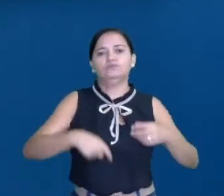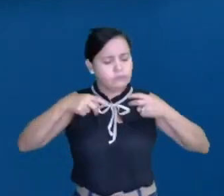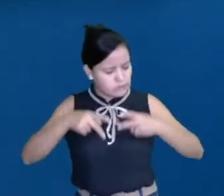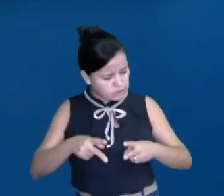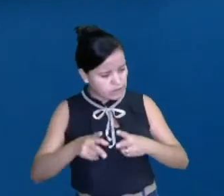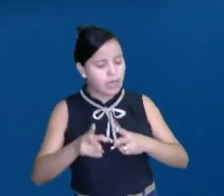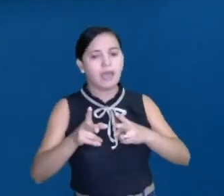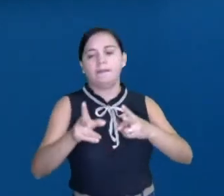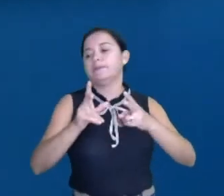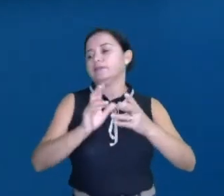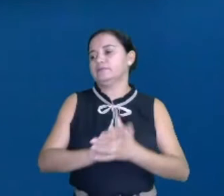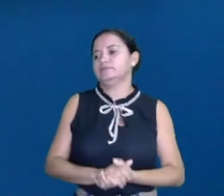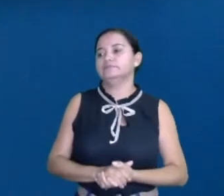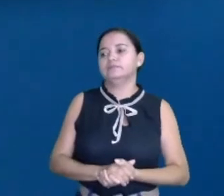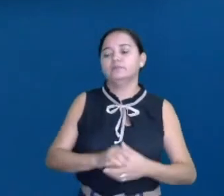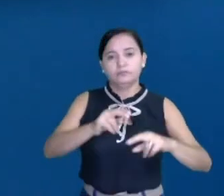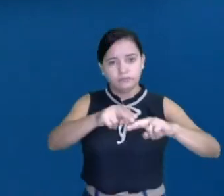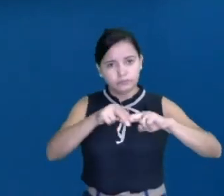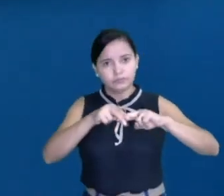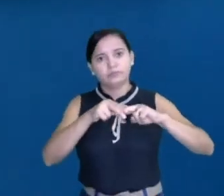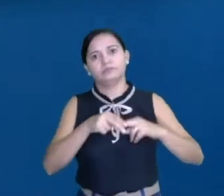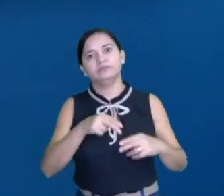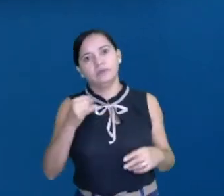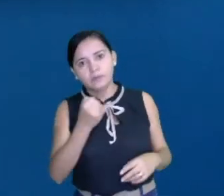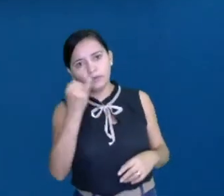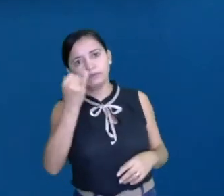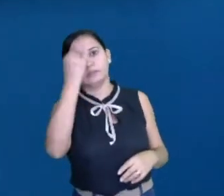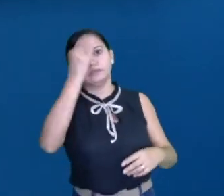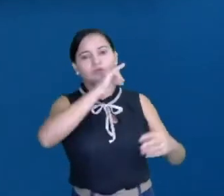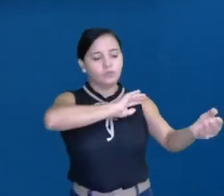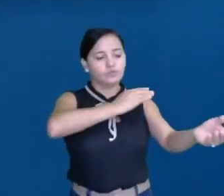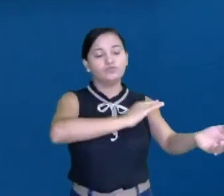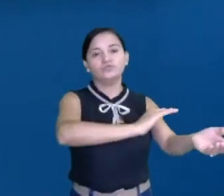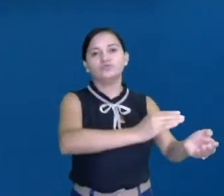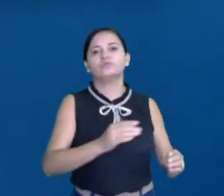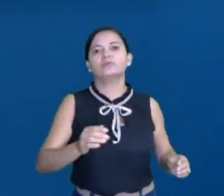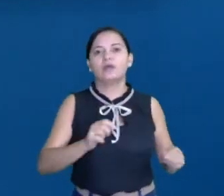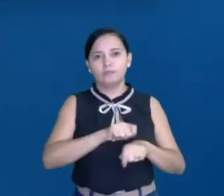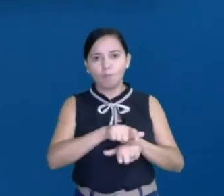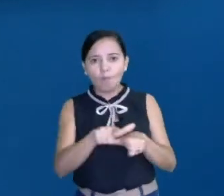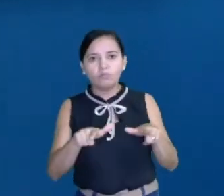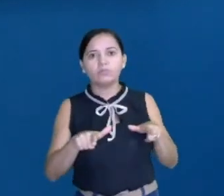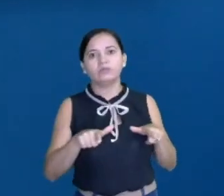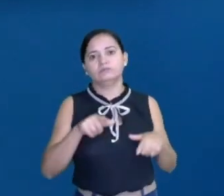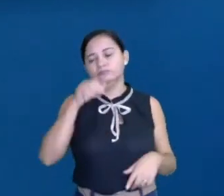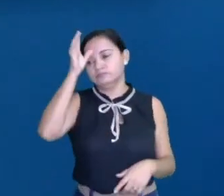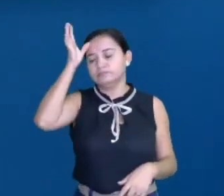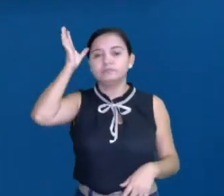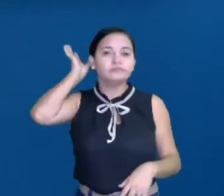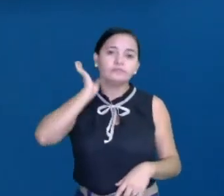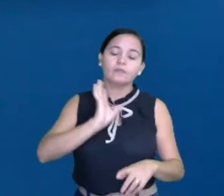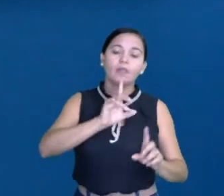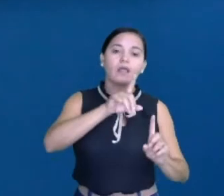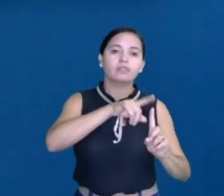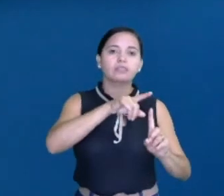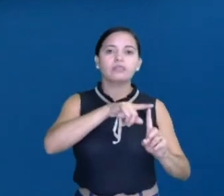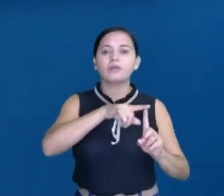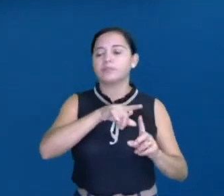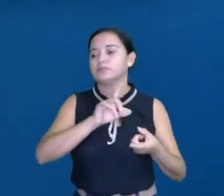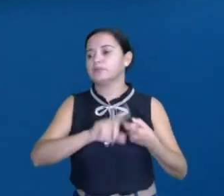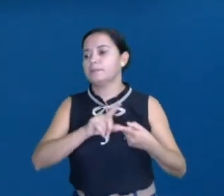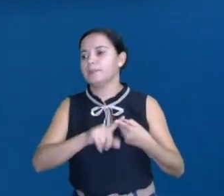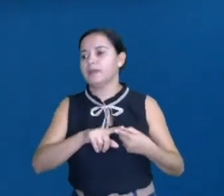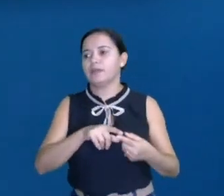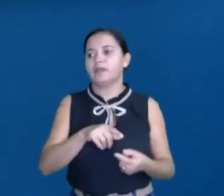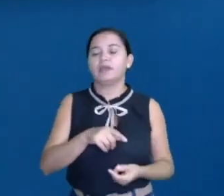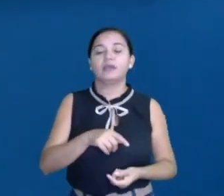involuntários, por causa que são músculos de musculatura lisa. No entanto, outros tipos de músculo, como o